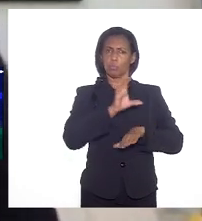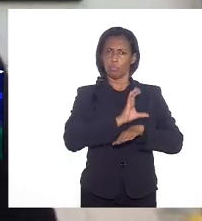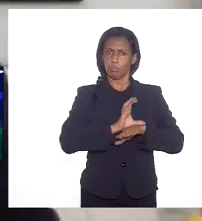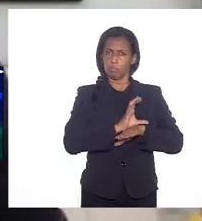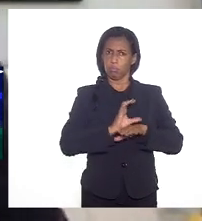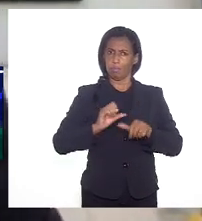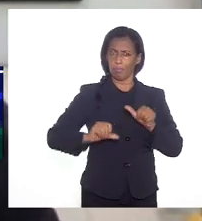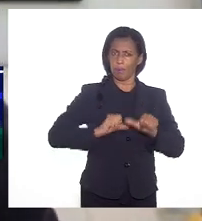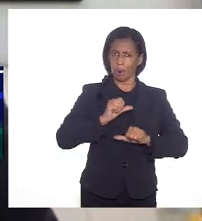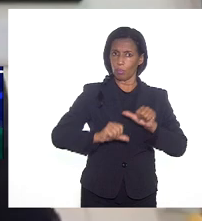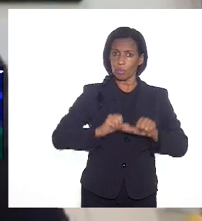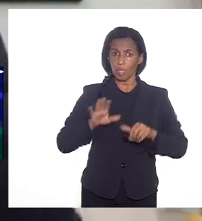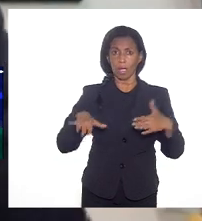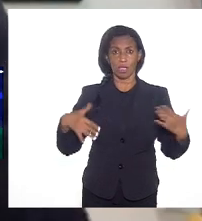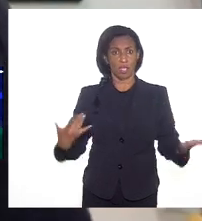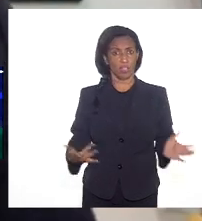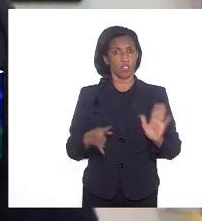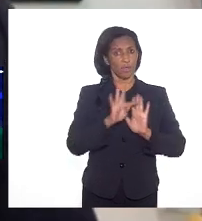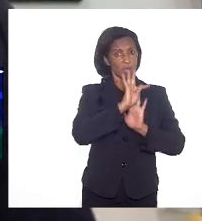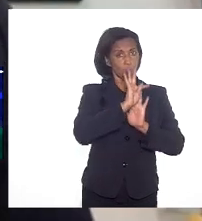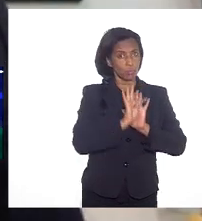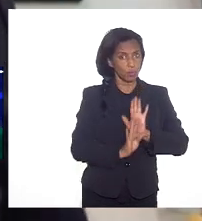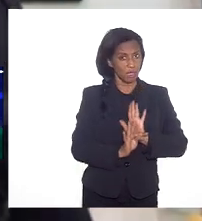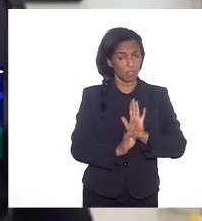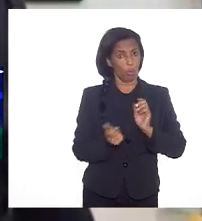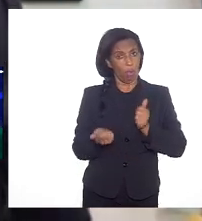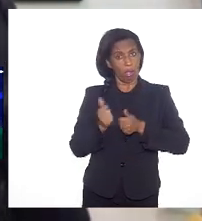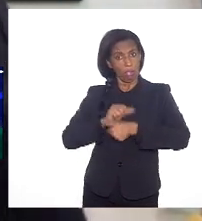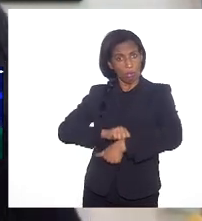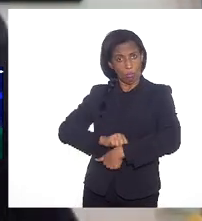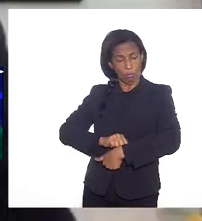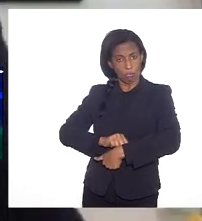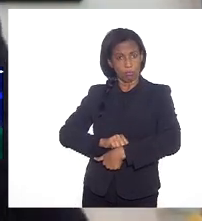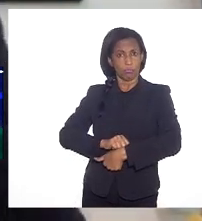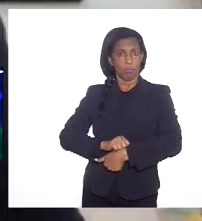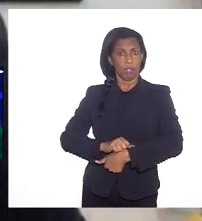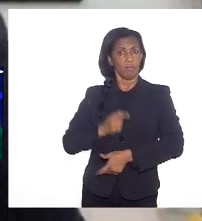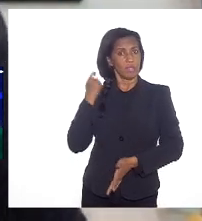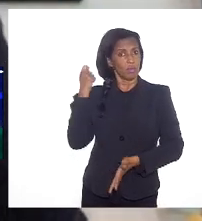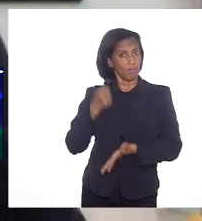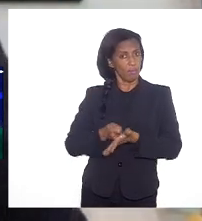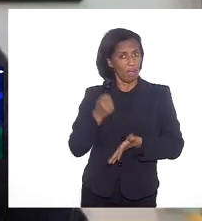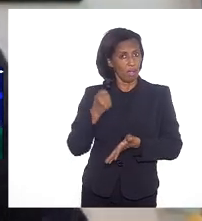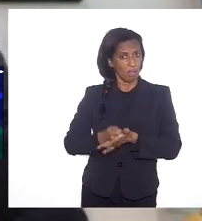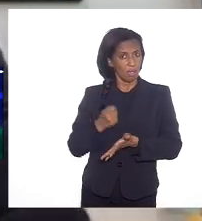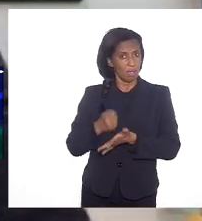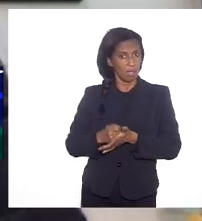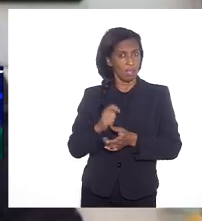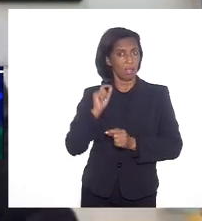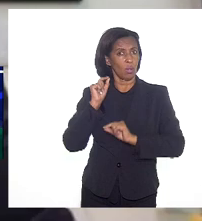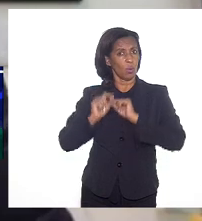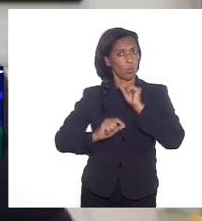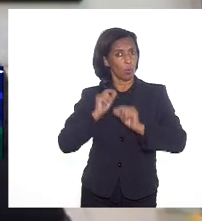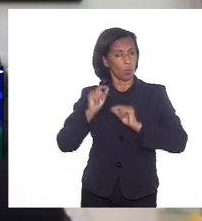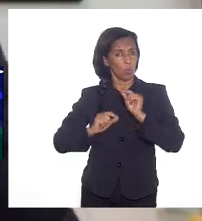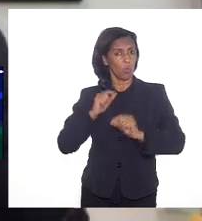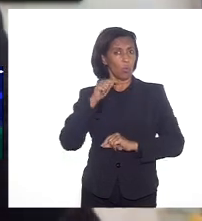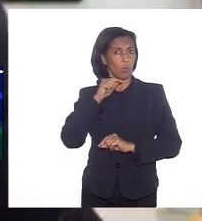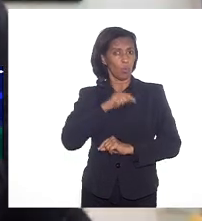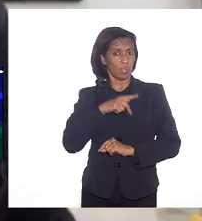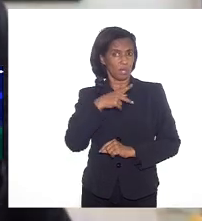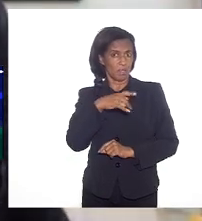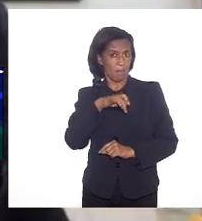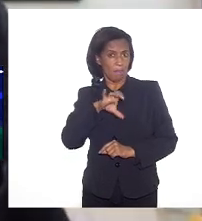que a gente faça então com uma redação adequada e fazendo valer o que está disposto nessa PEC para